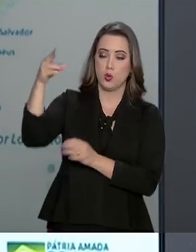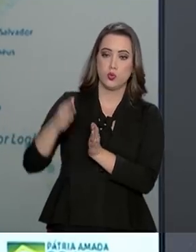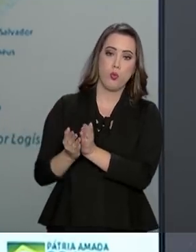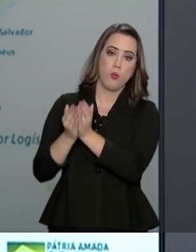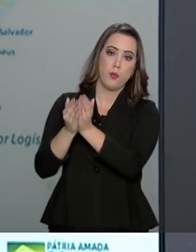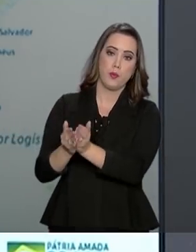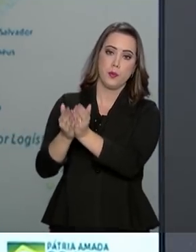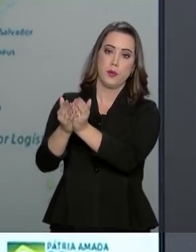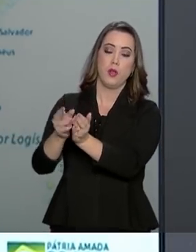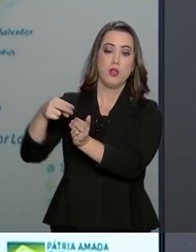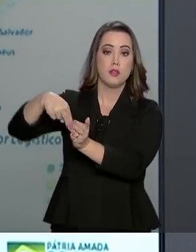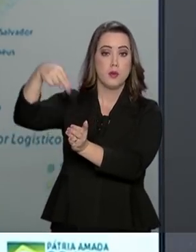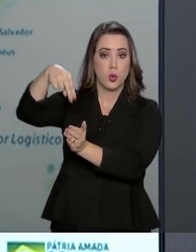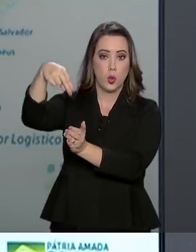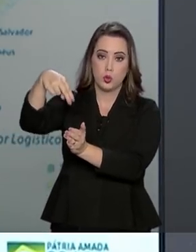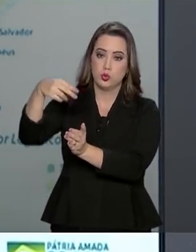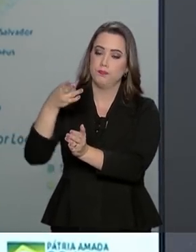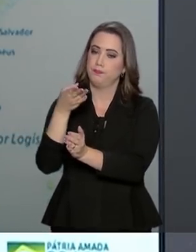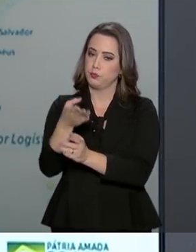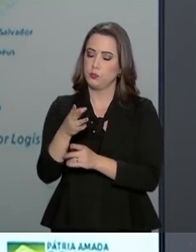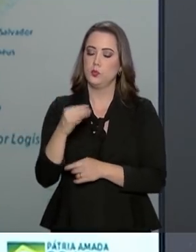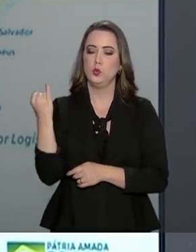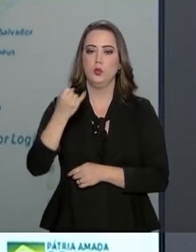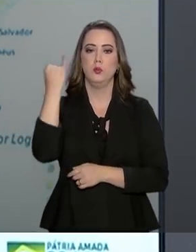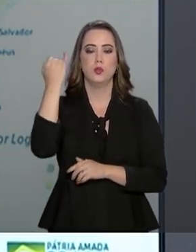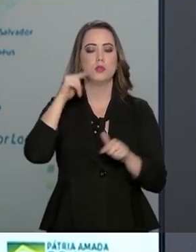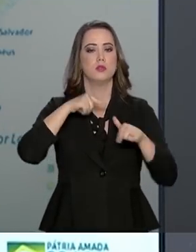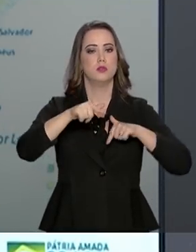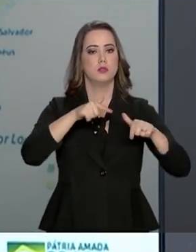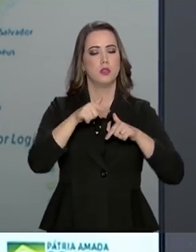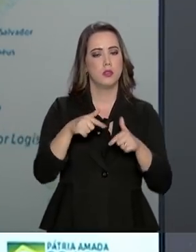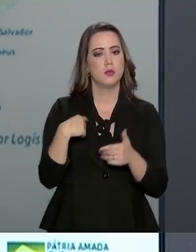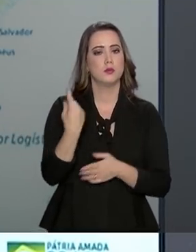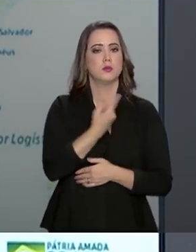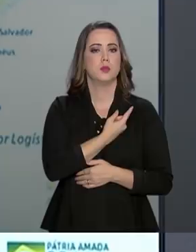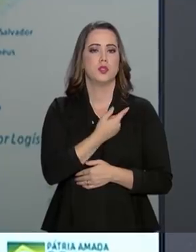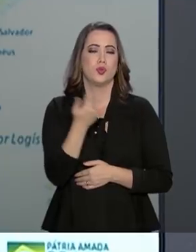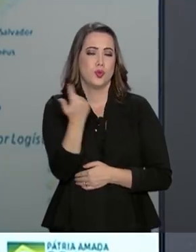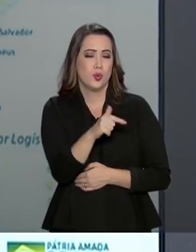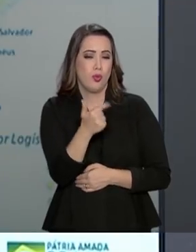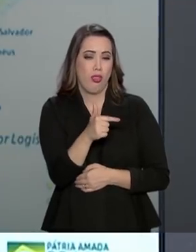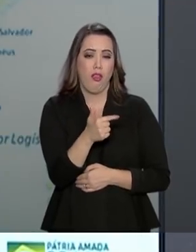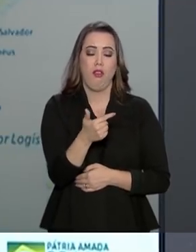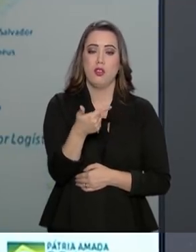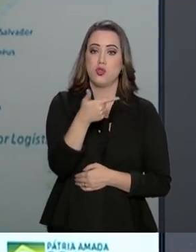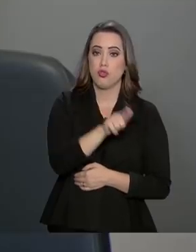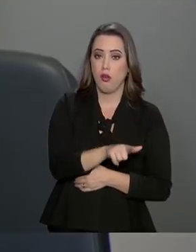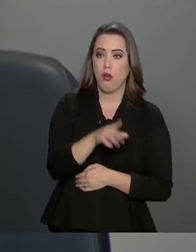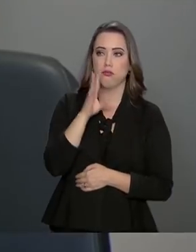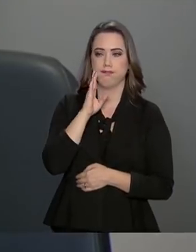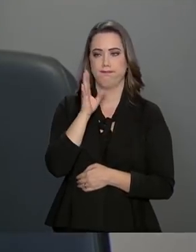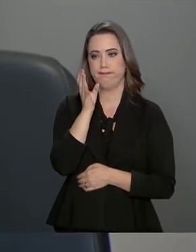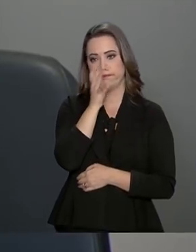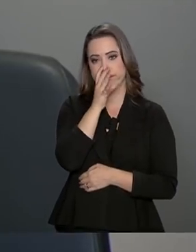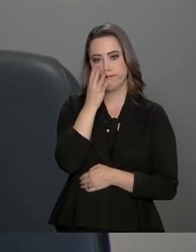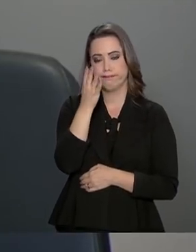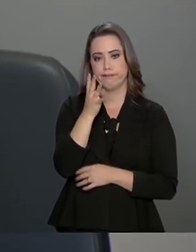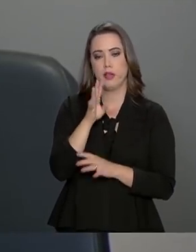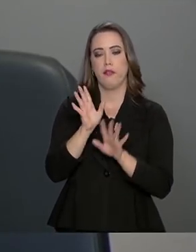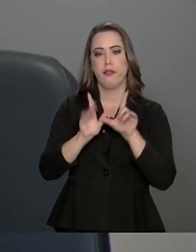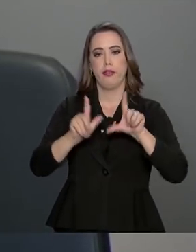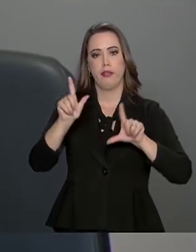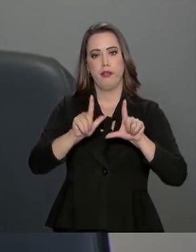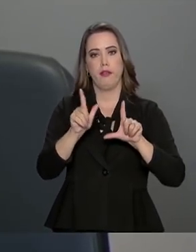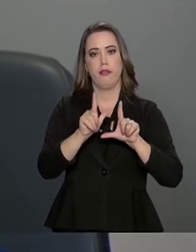da região norte e a importância dessa operação para que a gente não tenha de novo aquelas imagens na televisão, ministro Tarcísio de